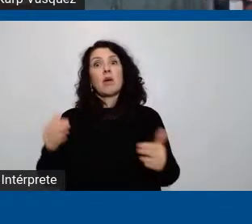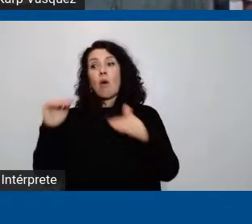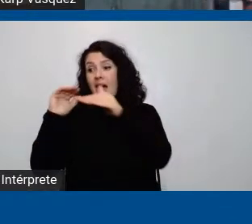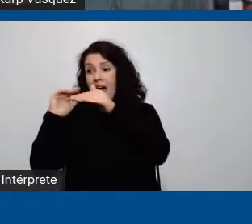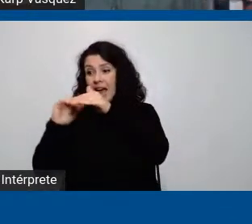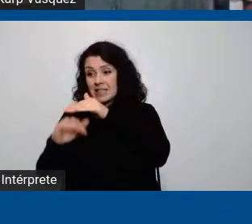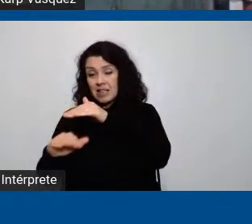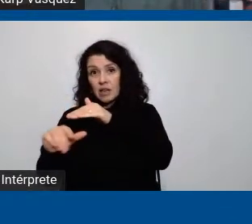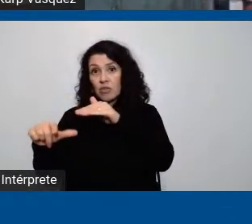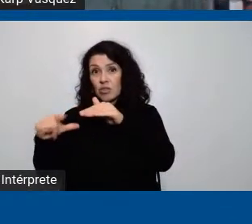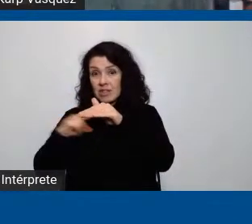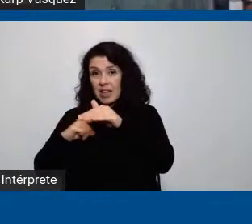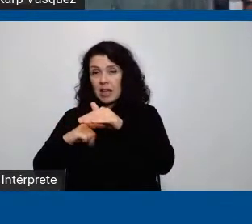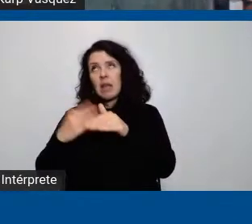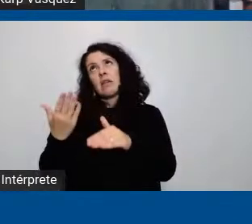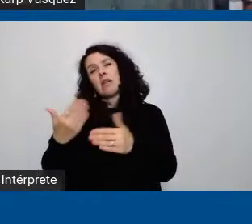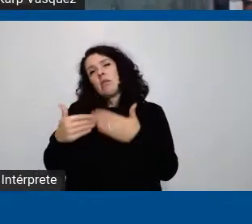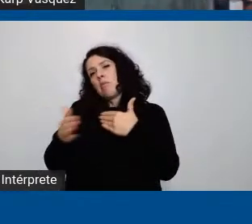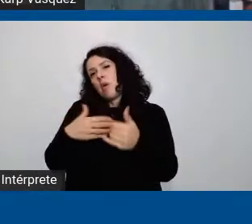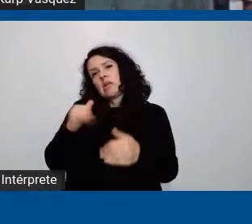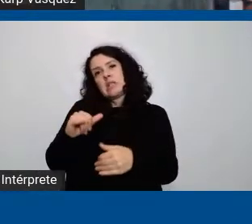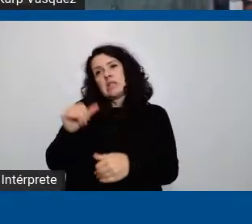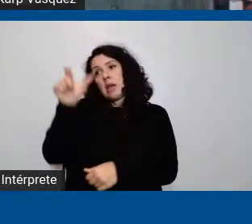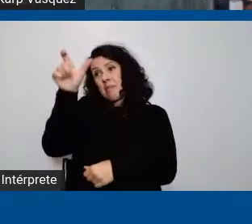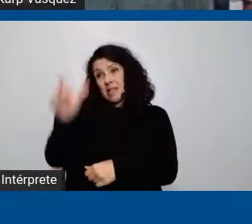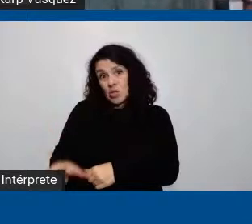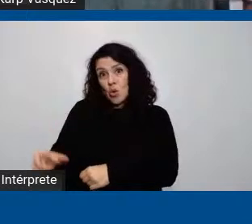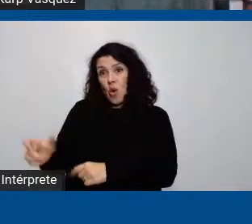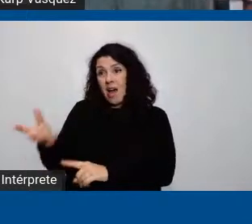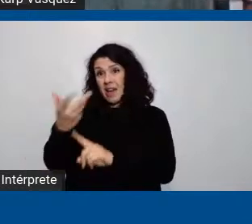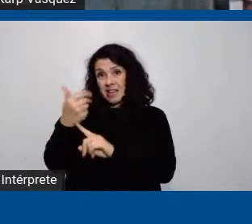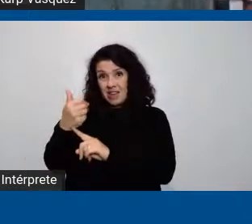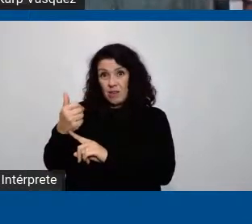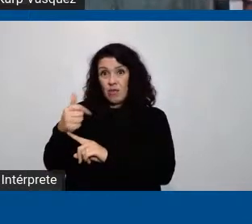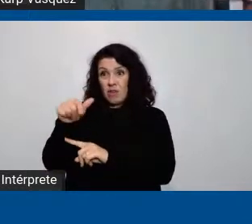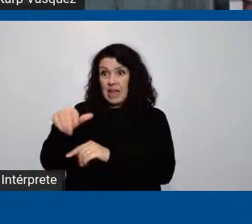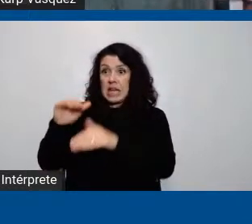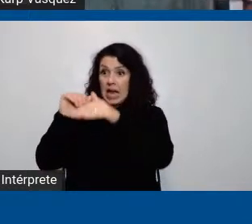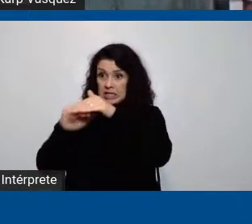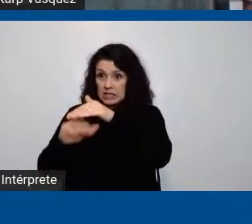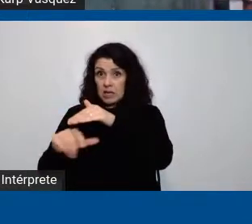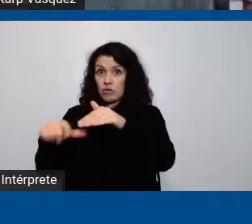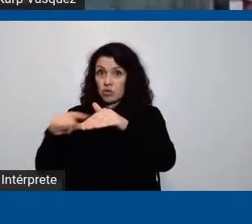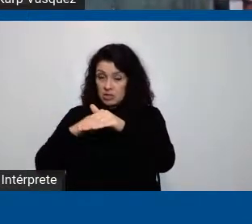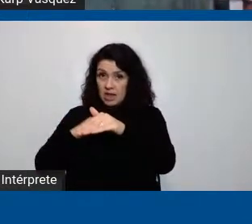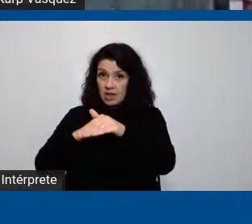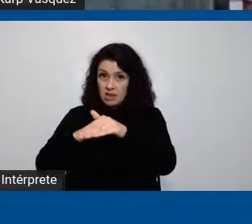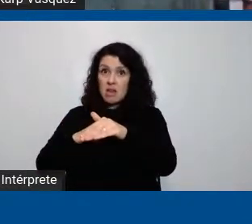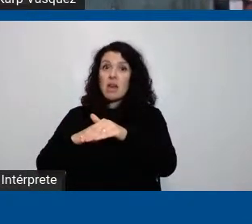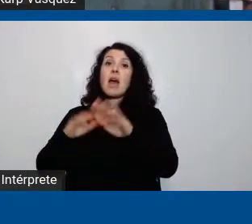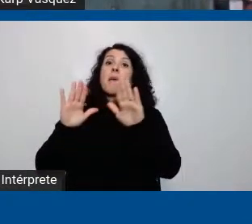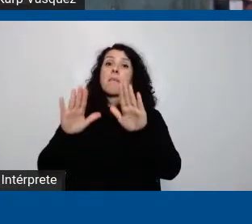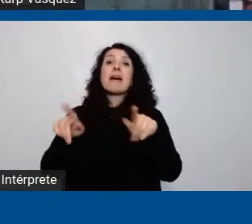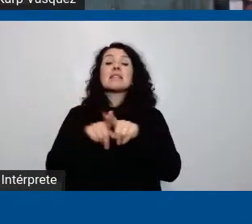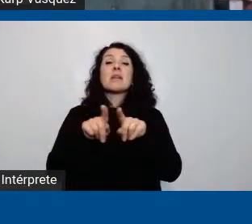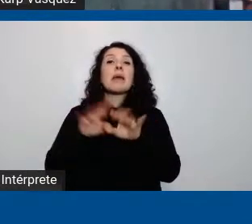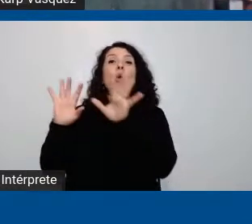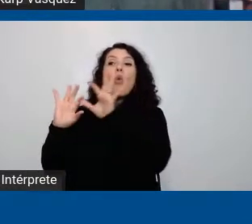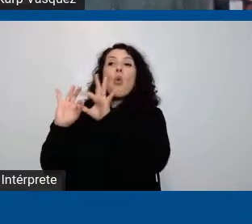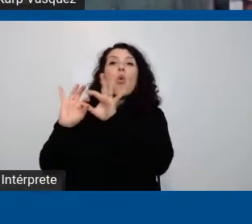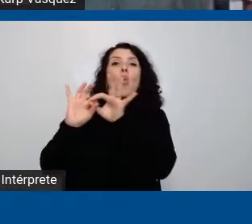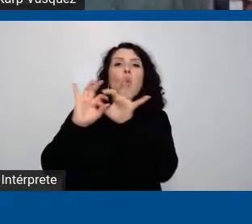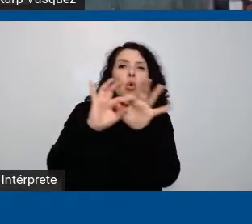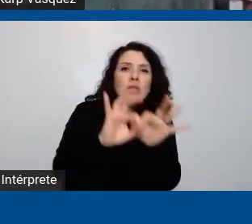arquivo do fotógrafo Marco Ferreira, as suas imagens são fundamentais, é a sua criação, entretanto, o contexto, né,